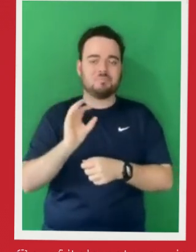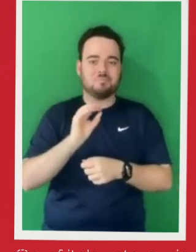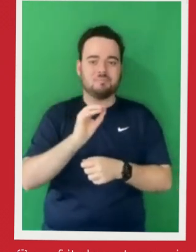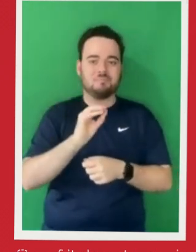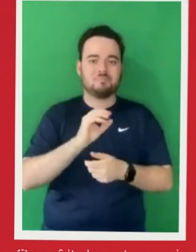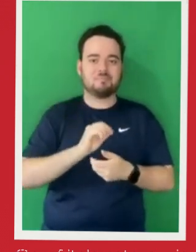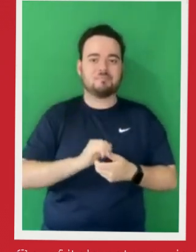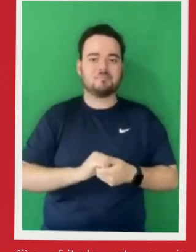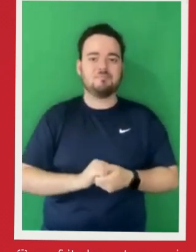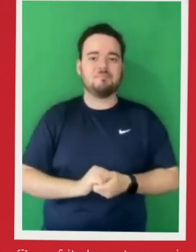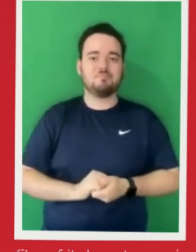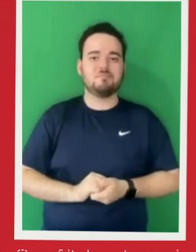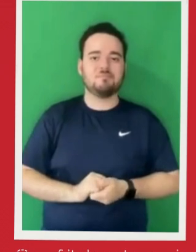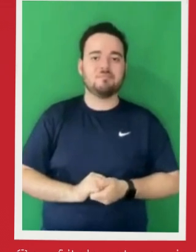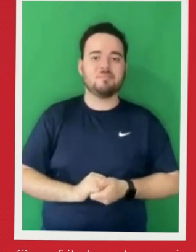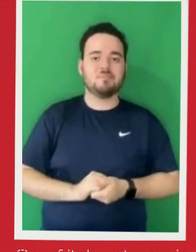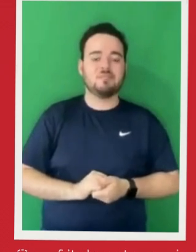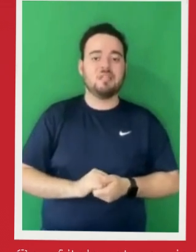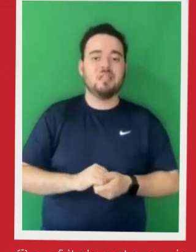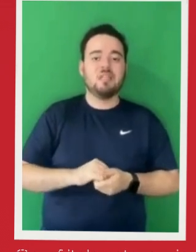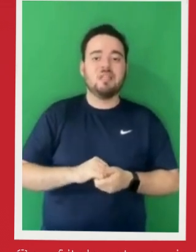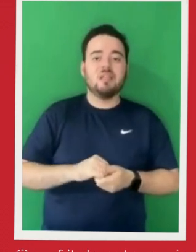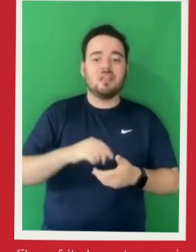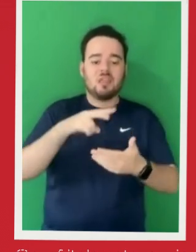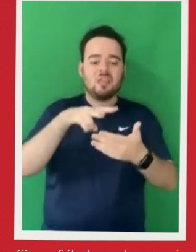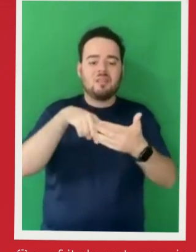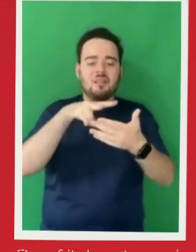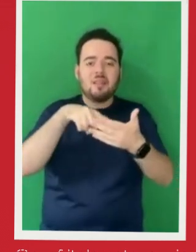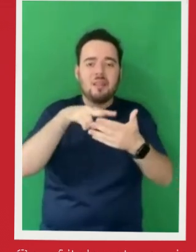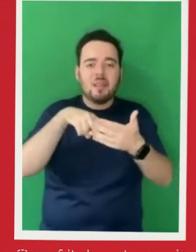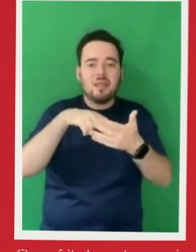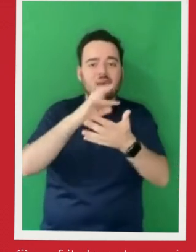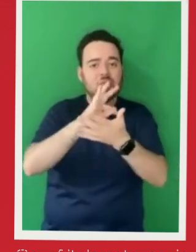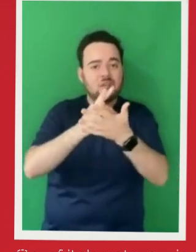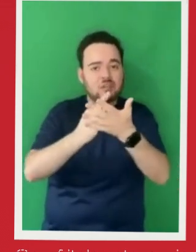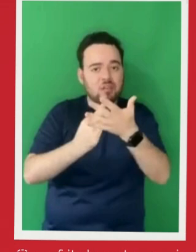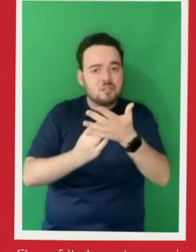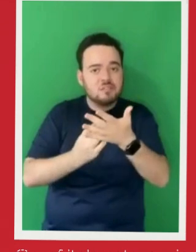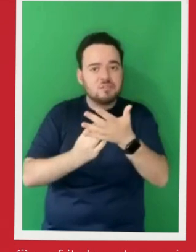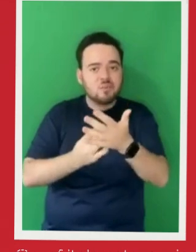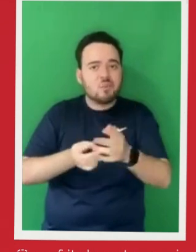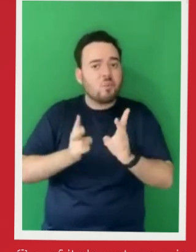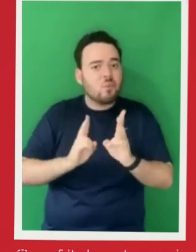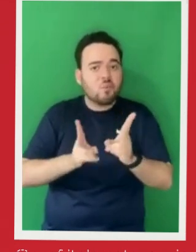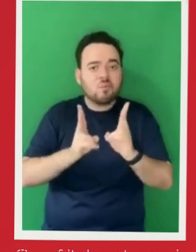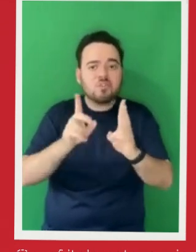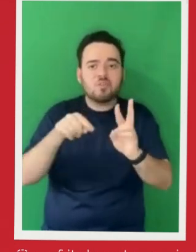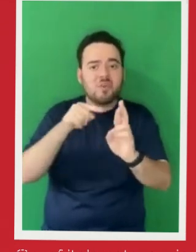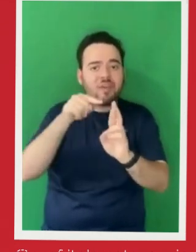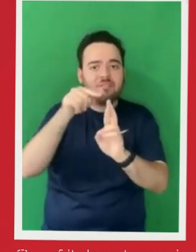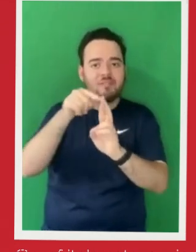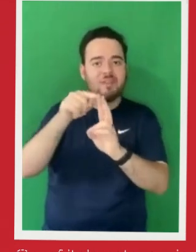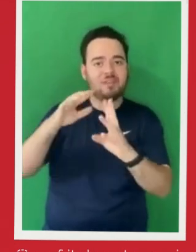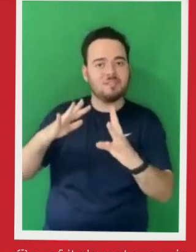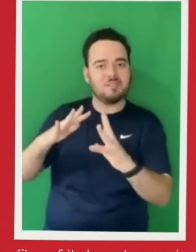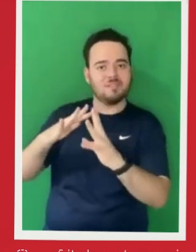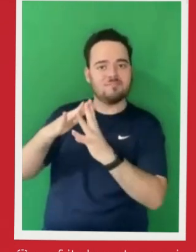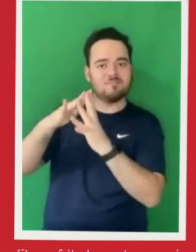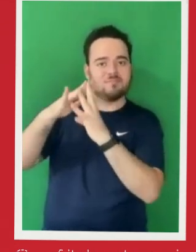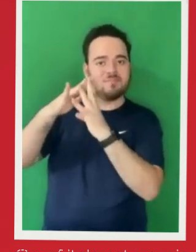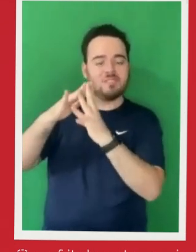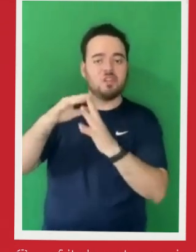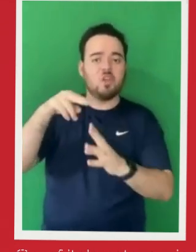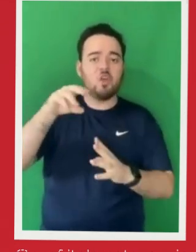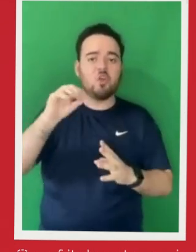vocês. Então, eu recomendo muito que leia suas obras, continue ainda fazendo a referência cruzada,